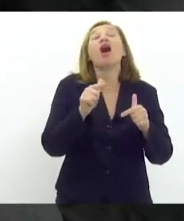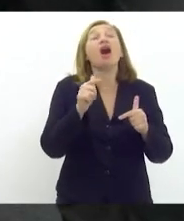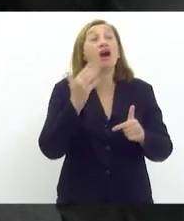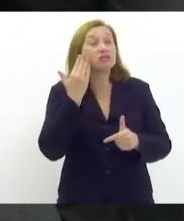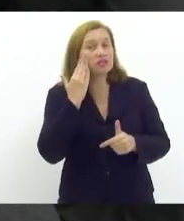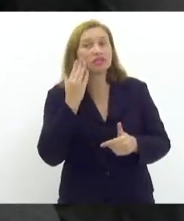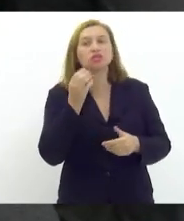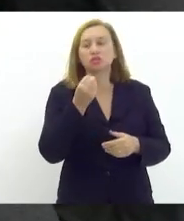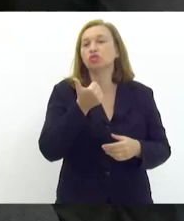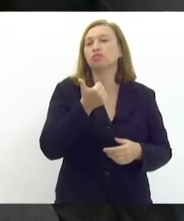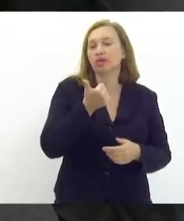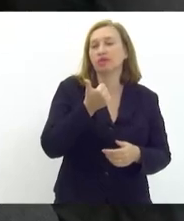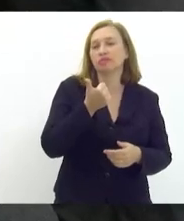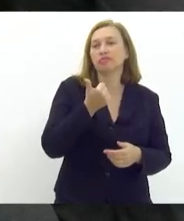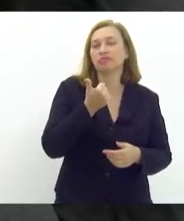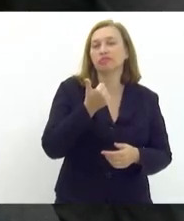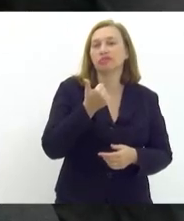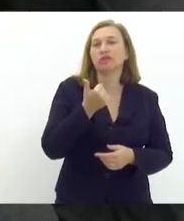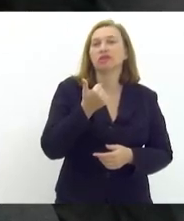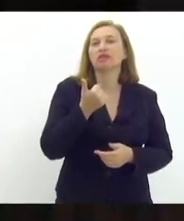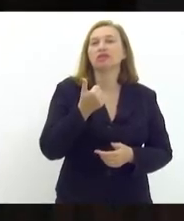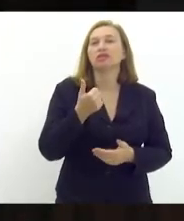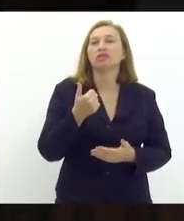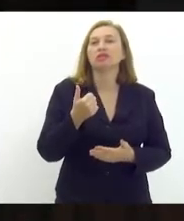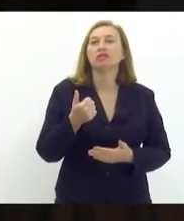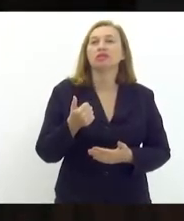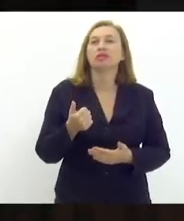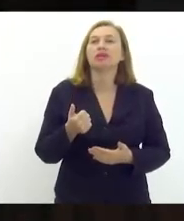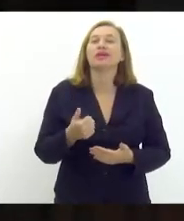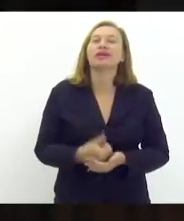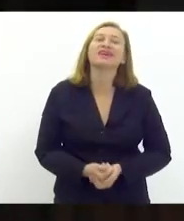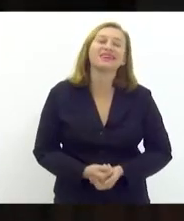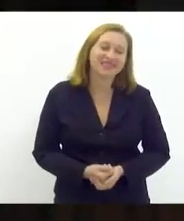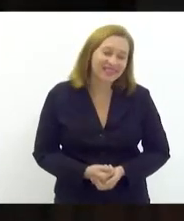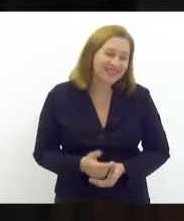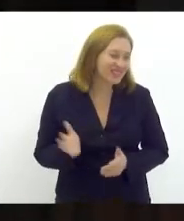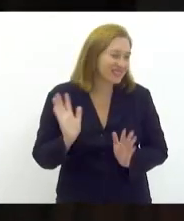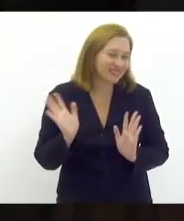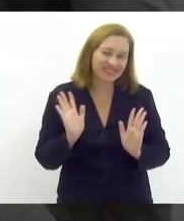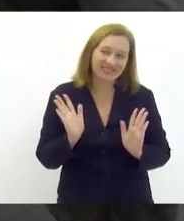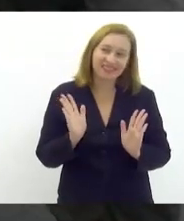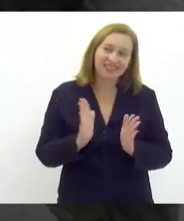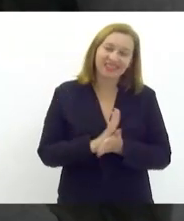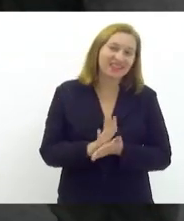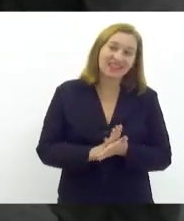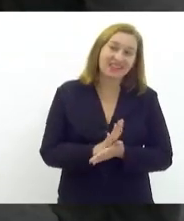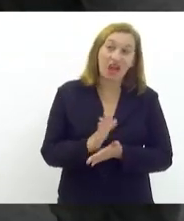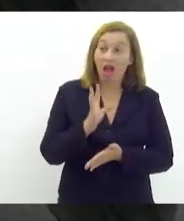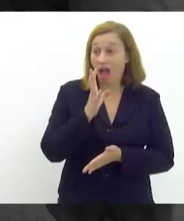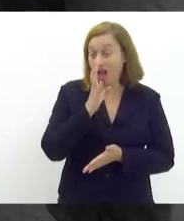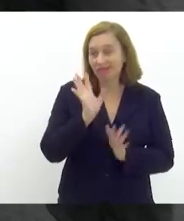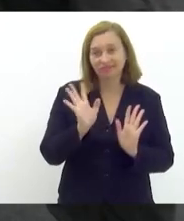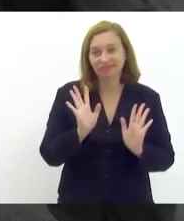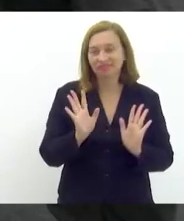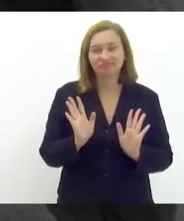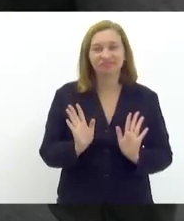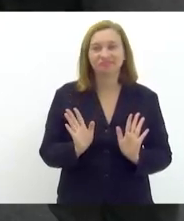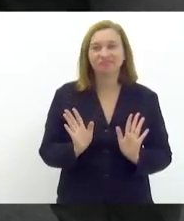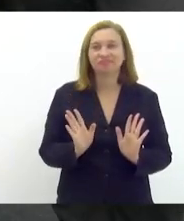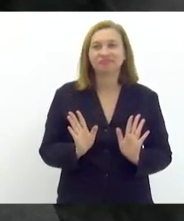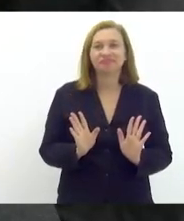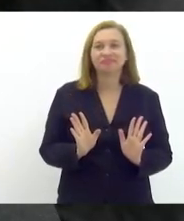bem Aqui tem um excesso de nada que me impressione muito era apenas que